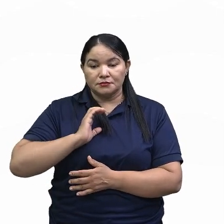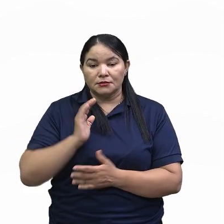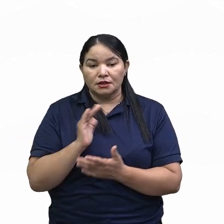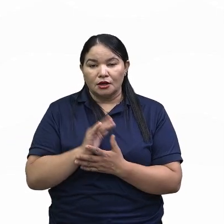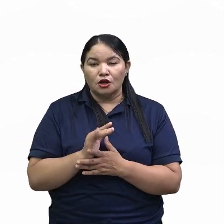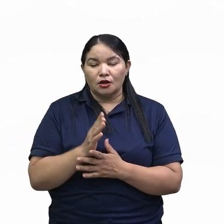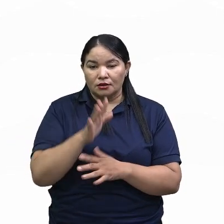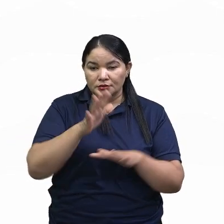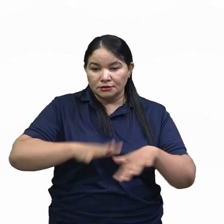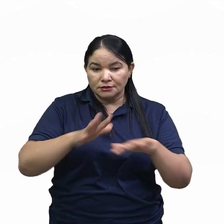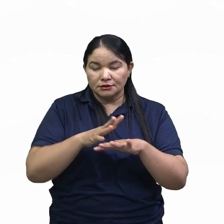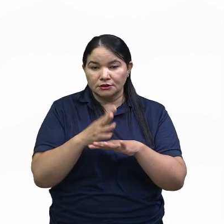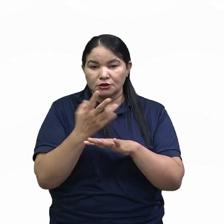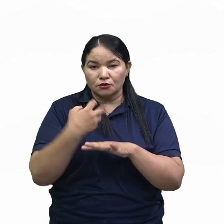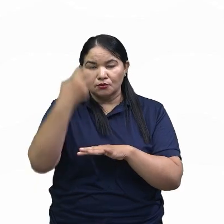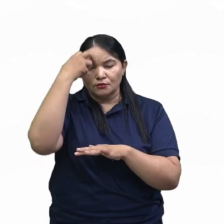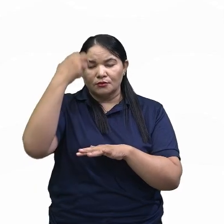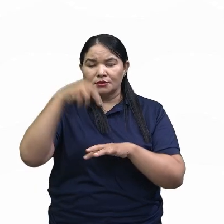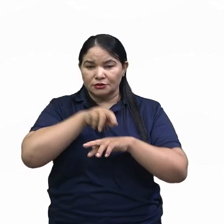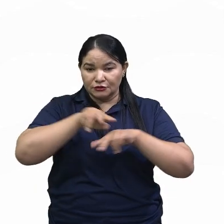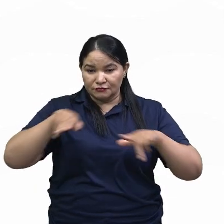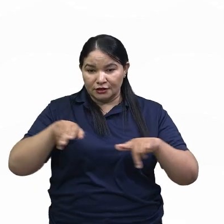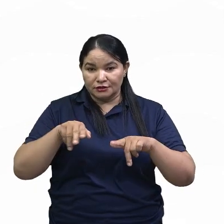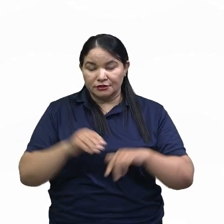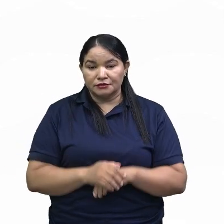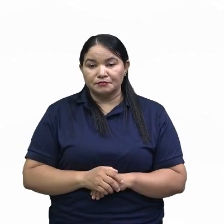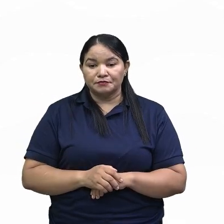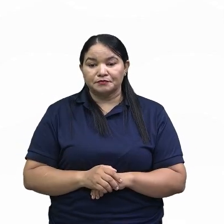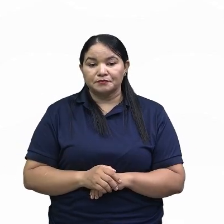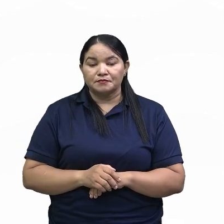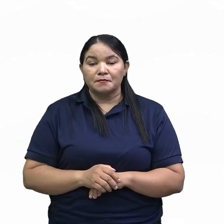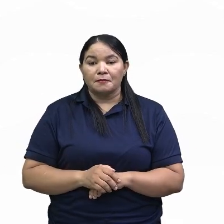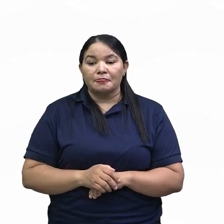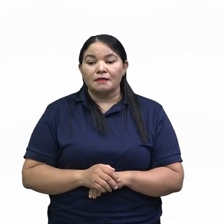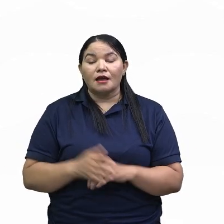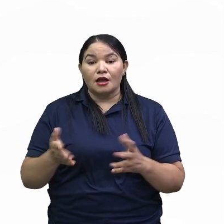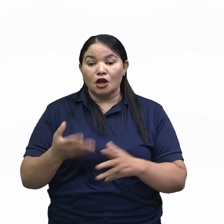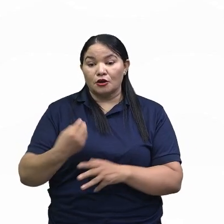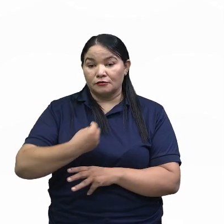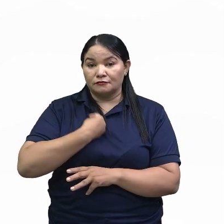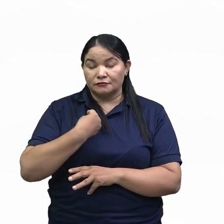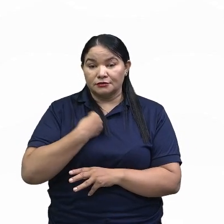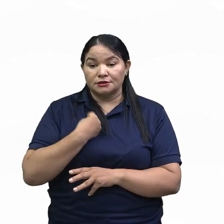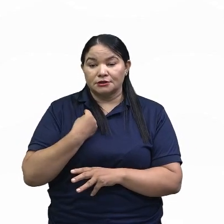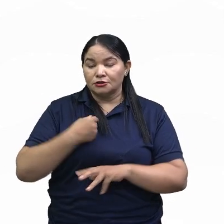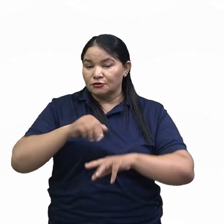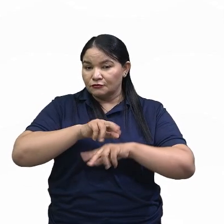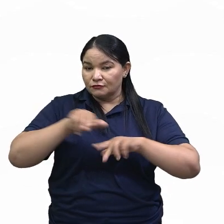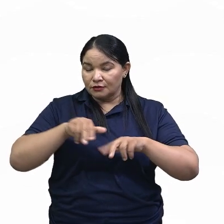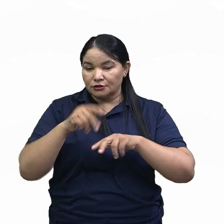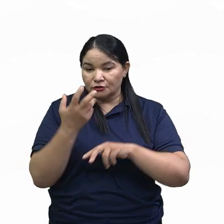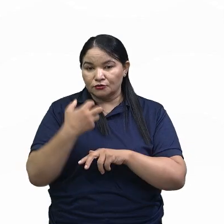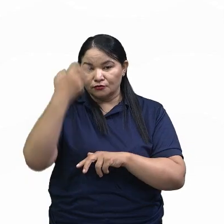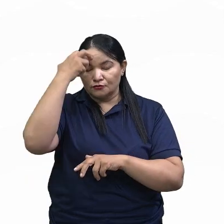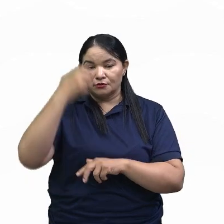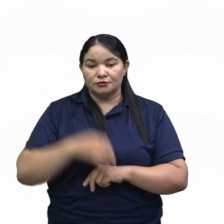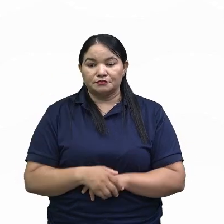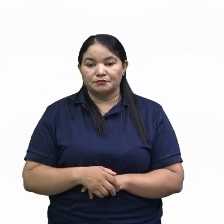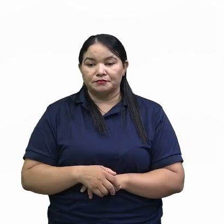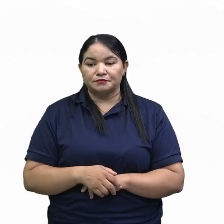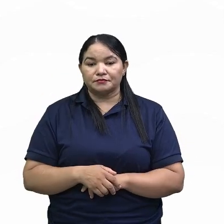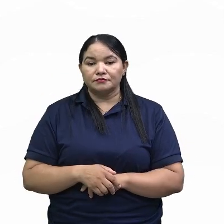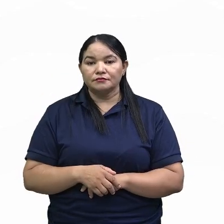mais multiculturais do mundo, ou seja, lá convivem-se várias culturas.